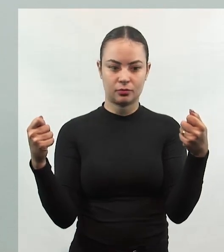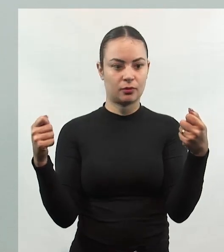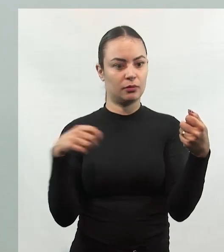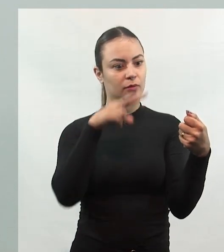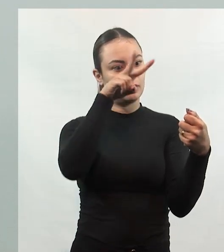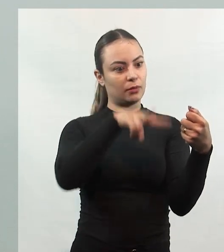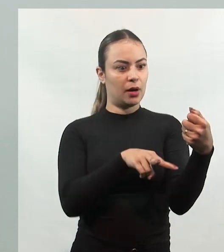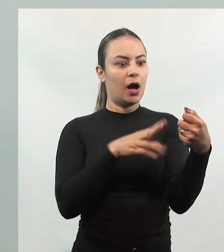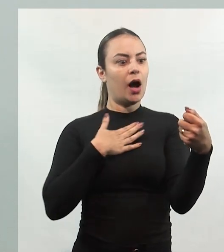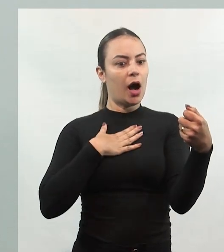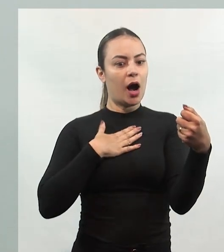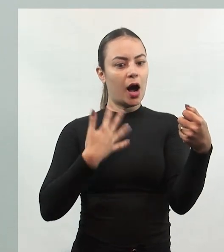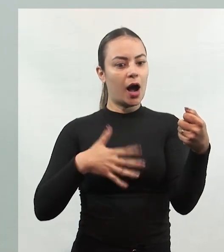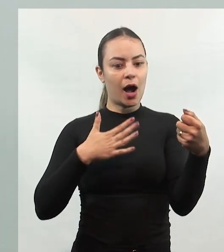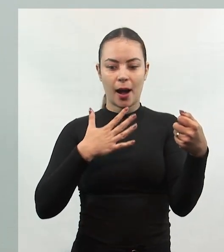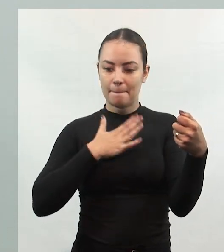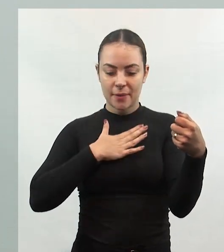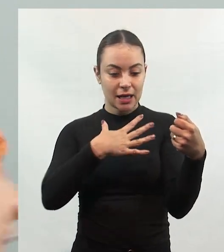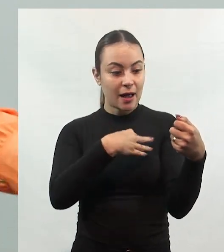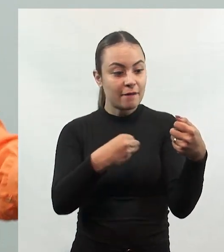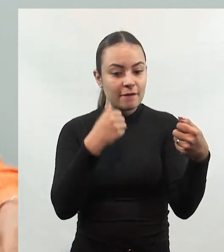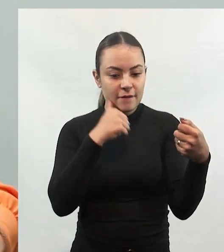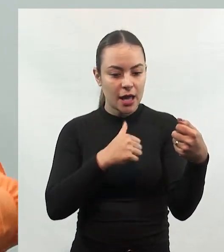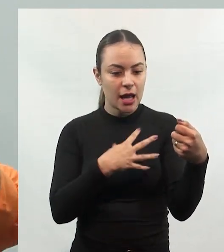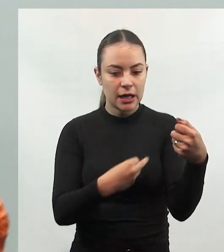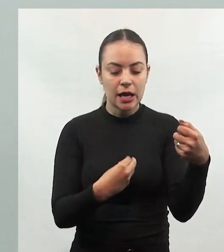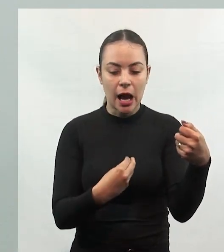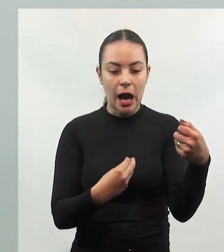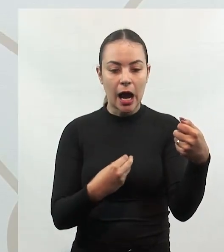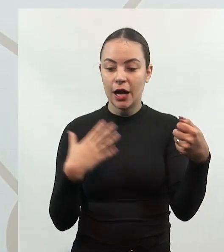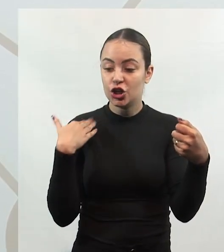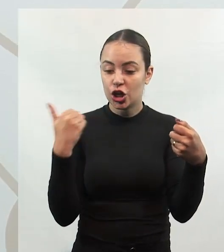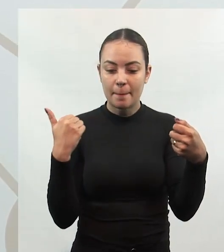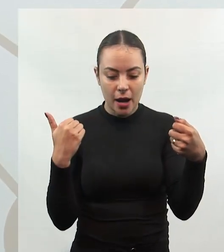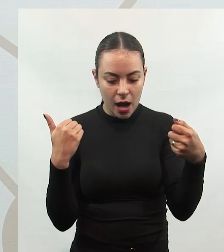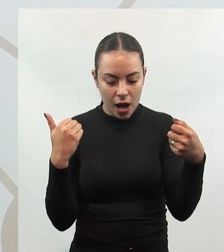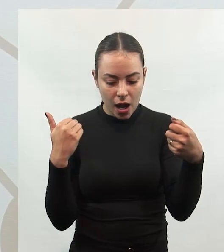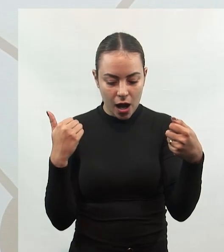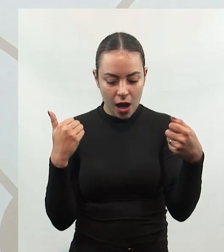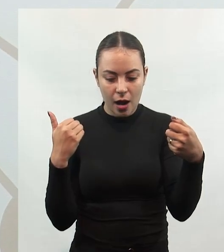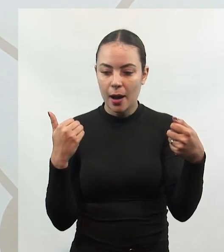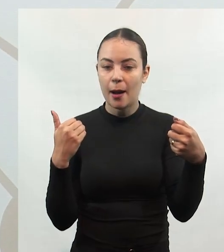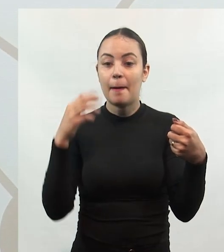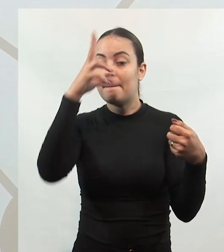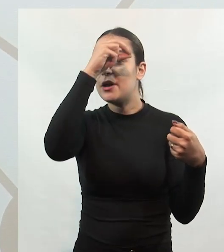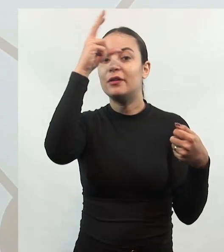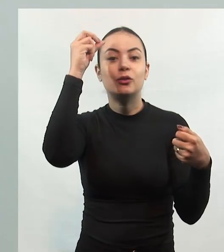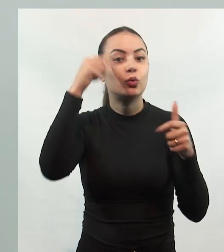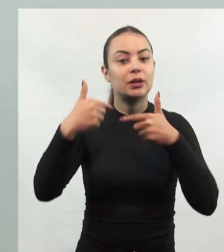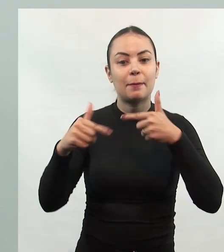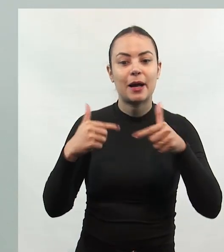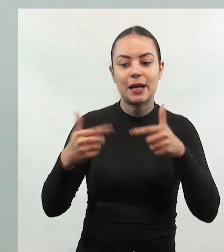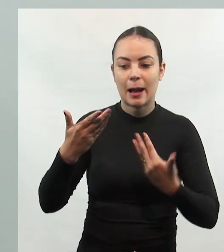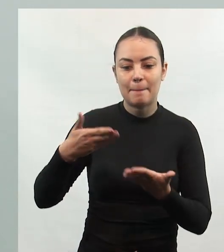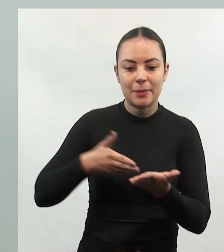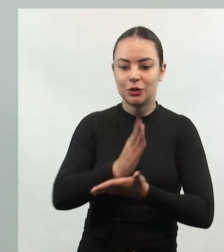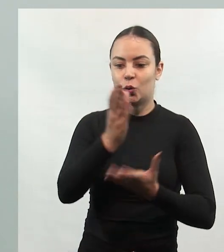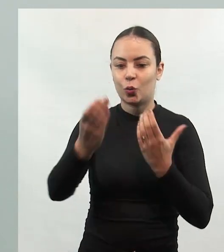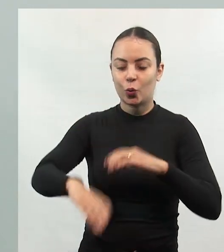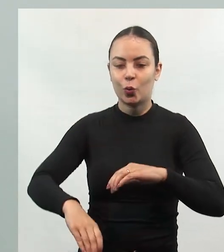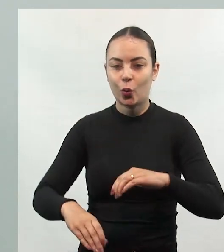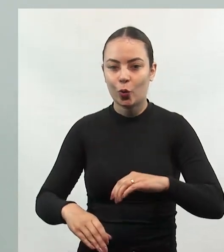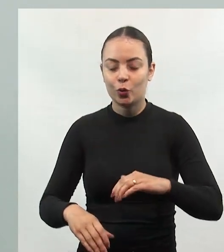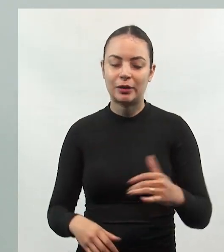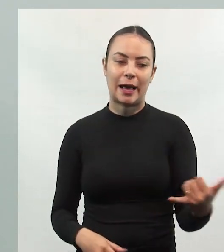lado da minha avó, e passou um jornal. Ela catou o jornal e foi ler. Sentou lá na varanda da minha avó, na Raimundo Cantuário, e foi ver o jornal.